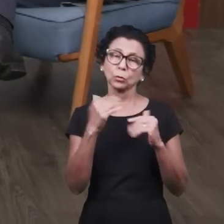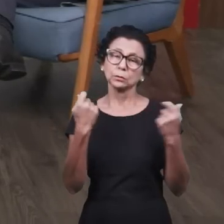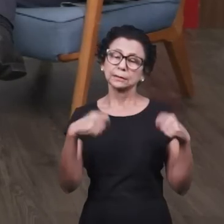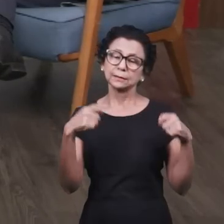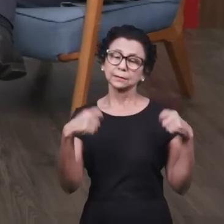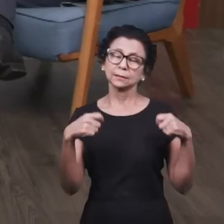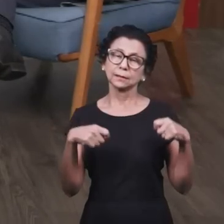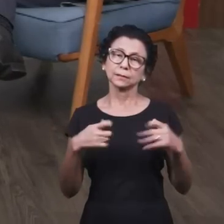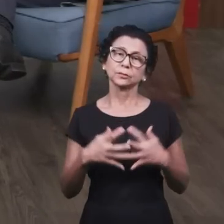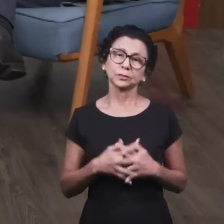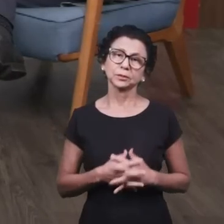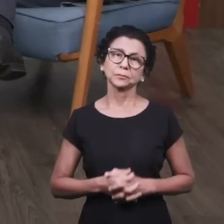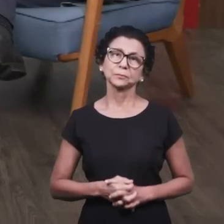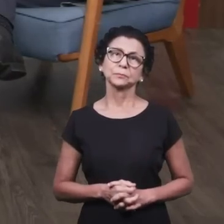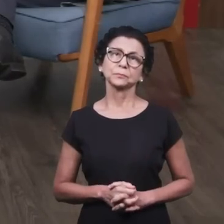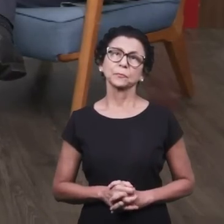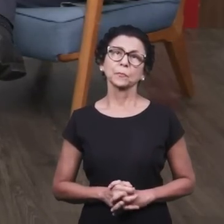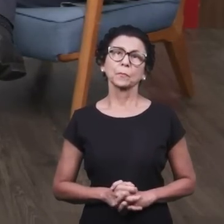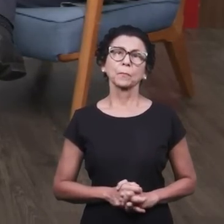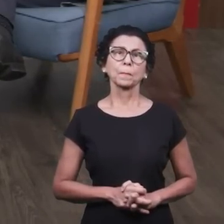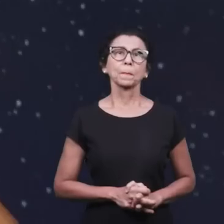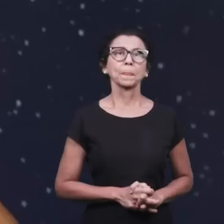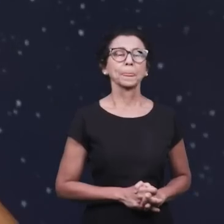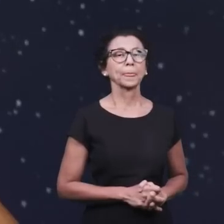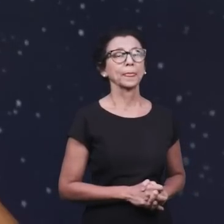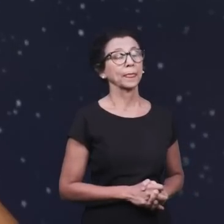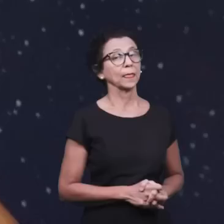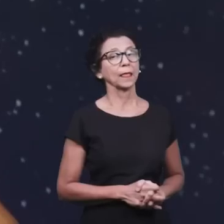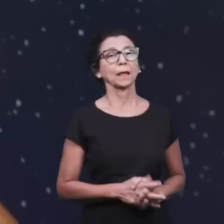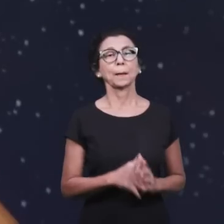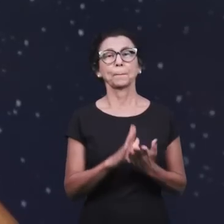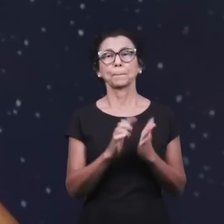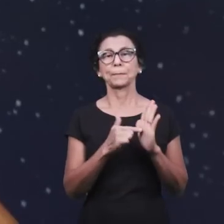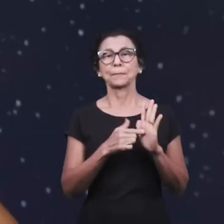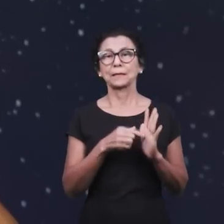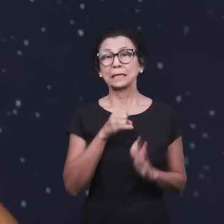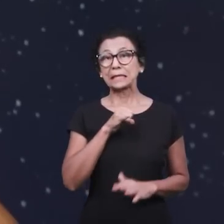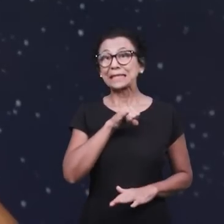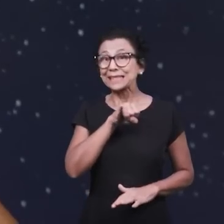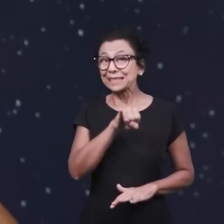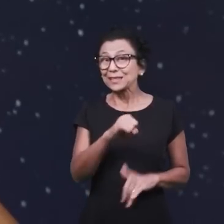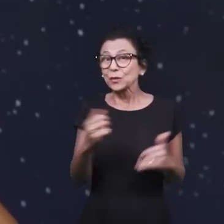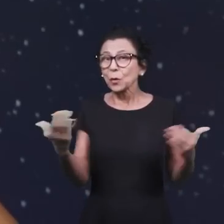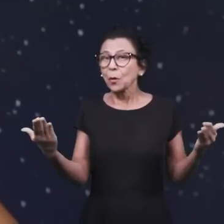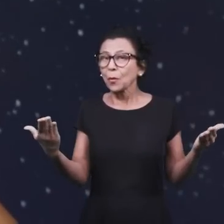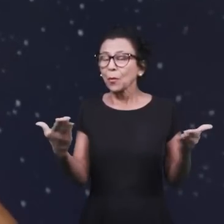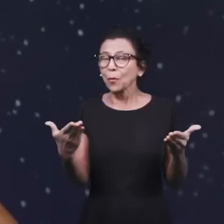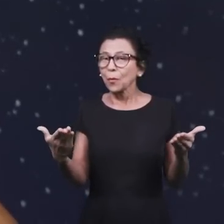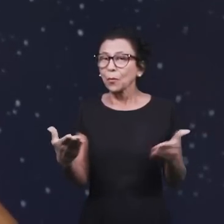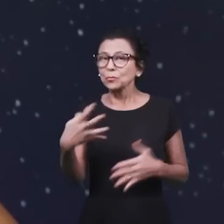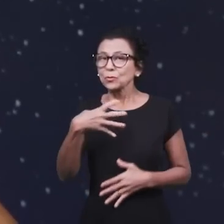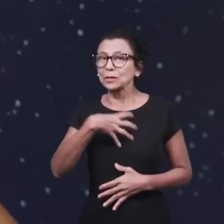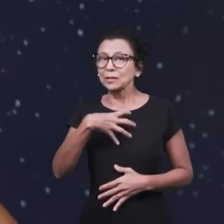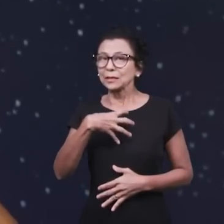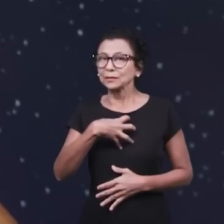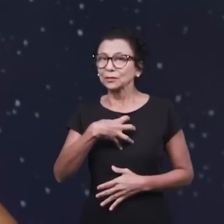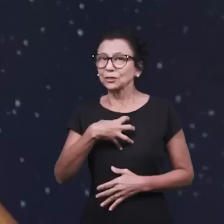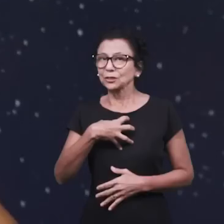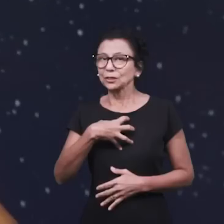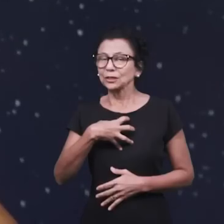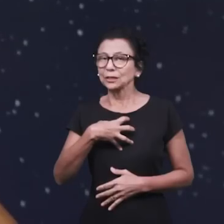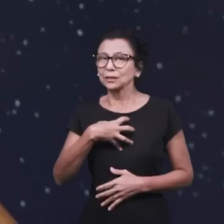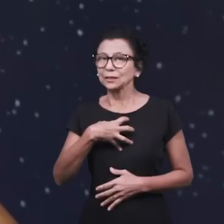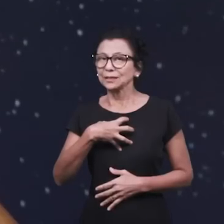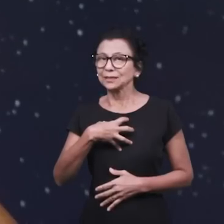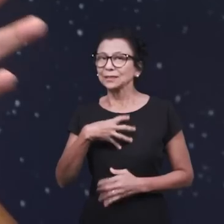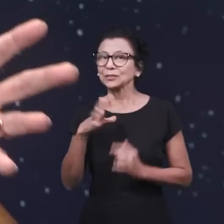texto na palavra que diz assim: se hoje ouvirdes a sua voz, hoje, não